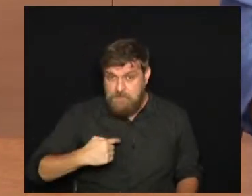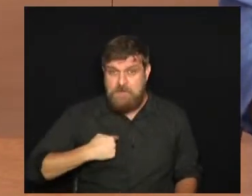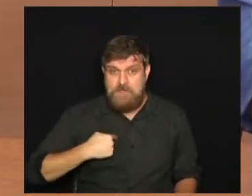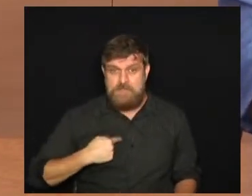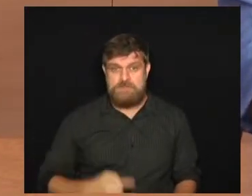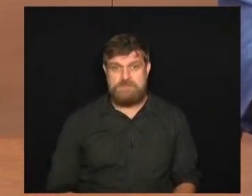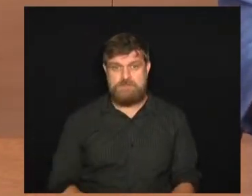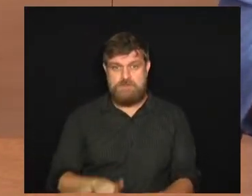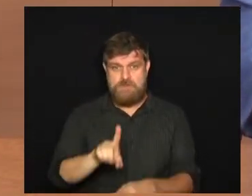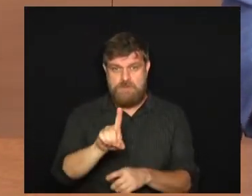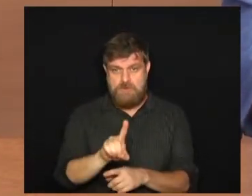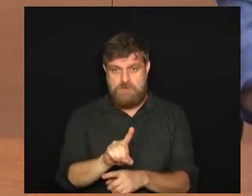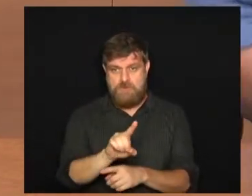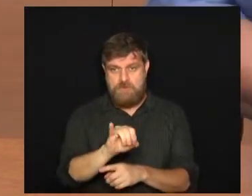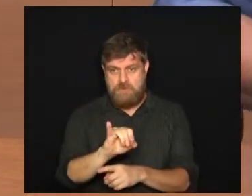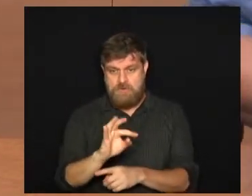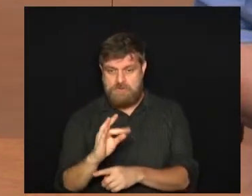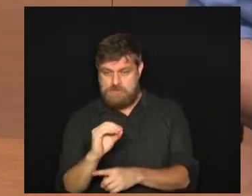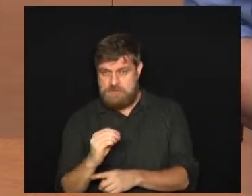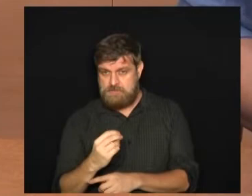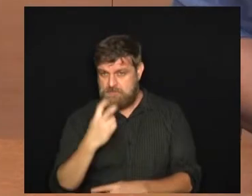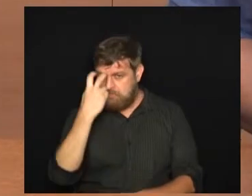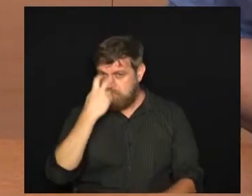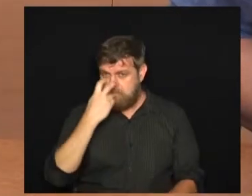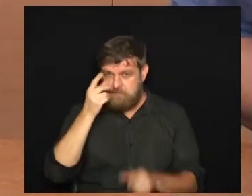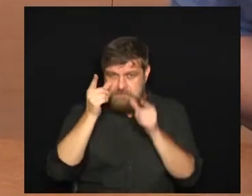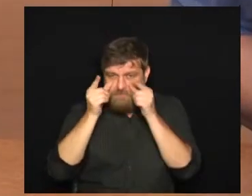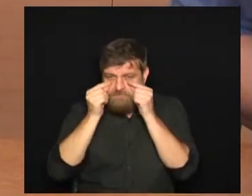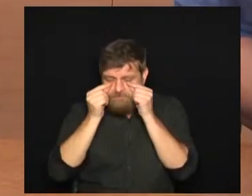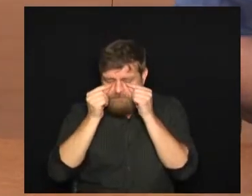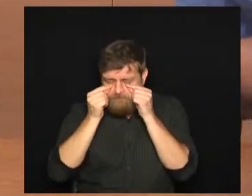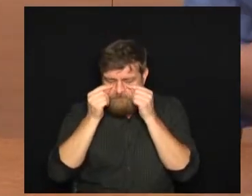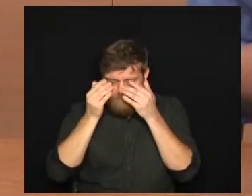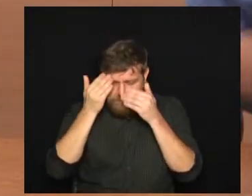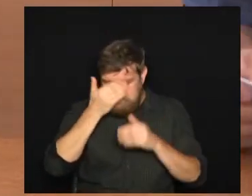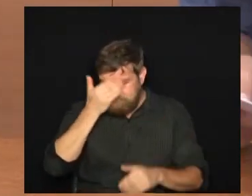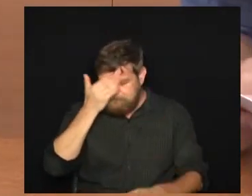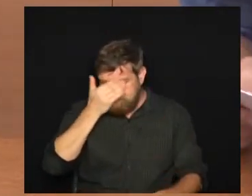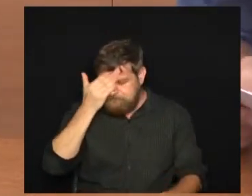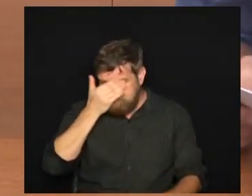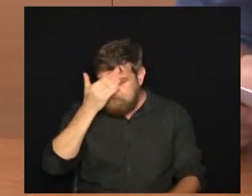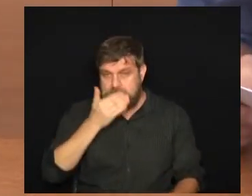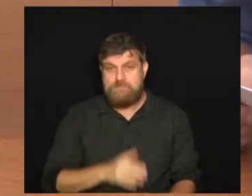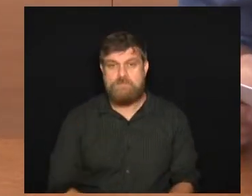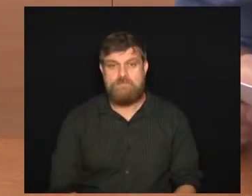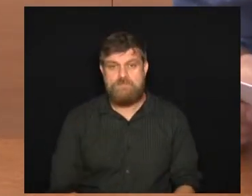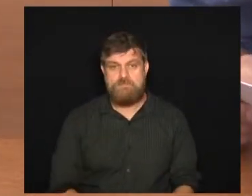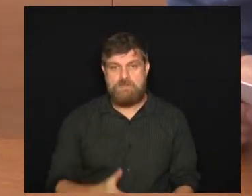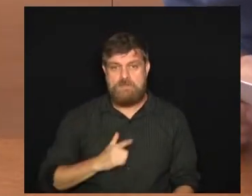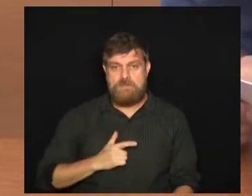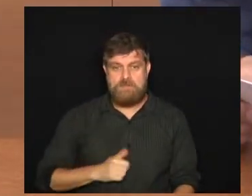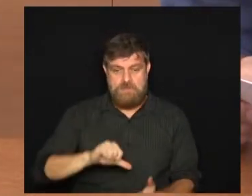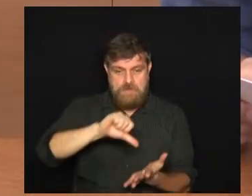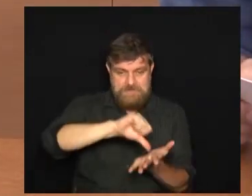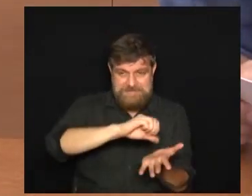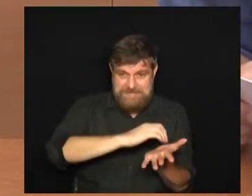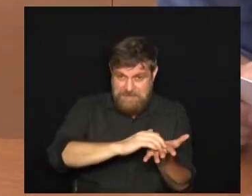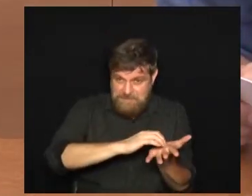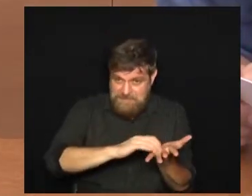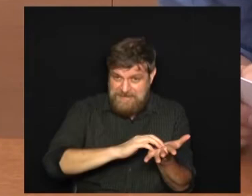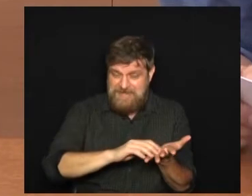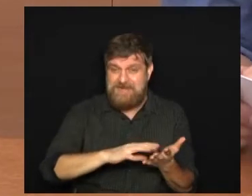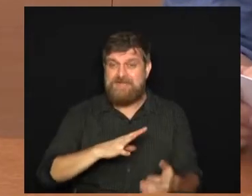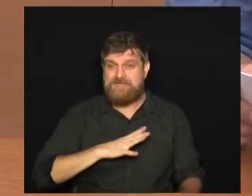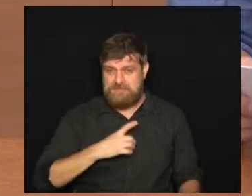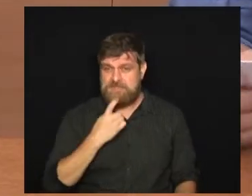Benedito Pazinatti, né? E eu sou deficiente visual total. E sou usuário do Centro Cultural Luiz Braille de Campinas, com